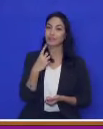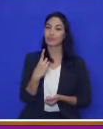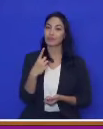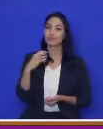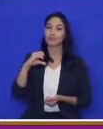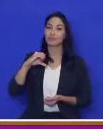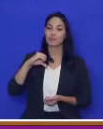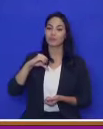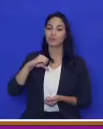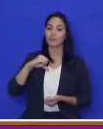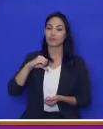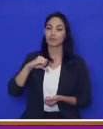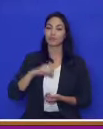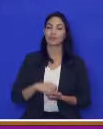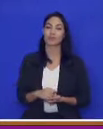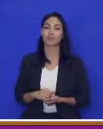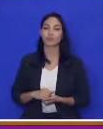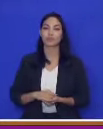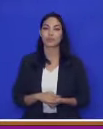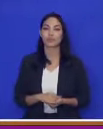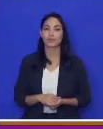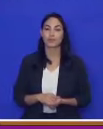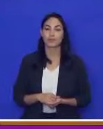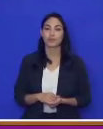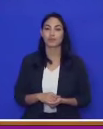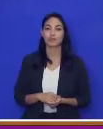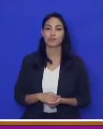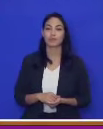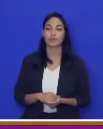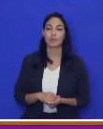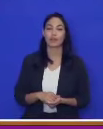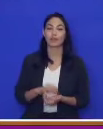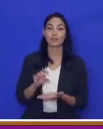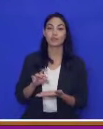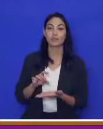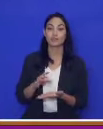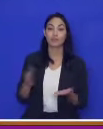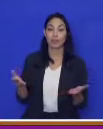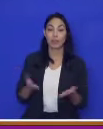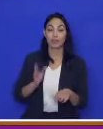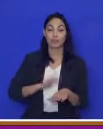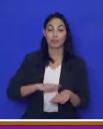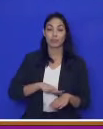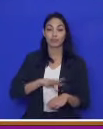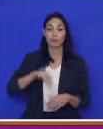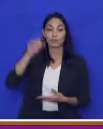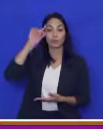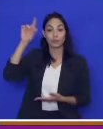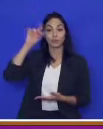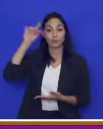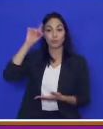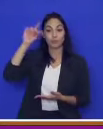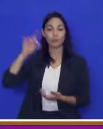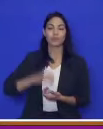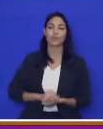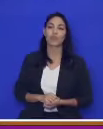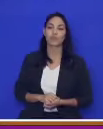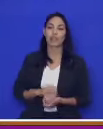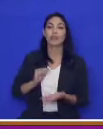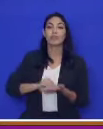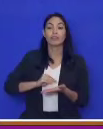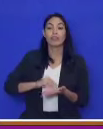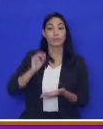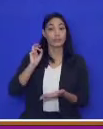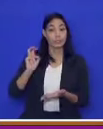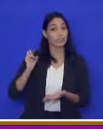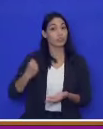19. Laranja, 19. Loto Fácil agora com sorteios diários. Foram sorteados 10 números, faltam